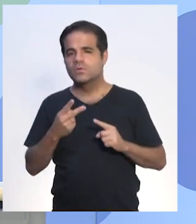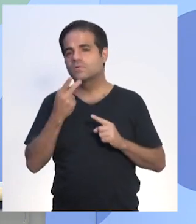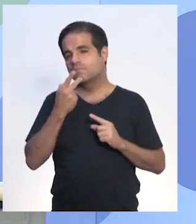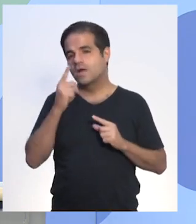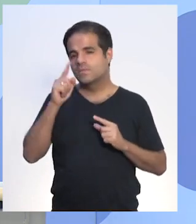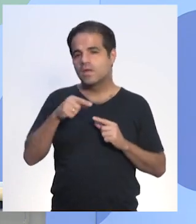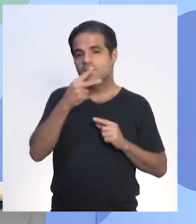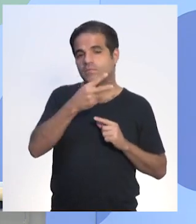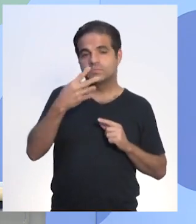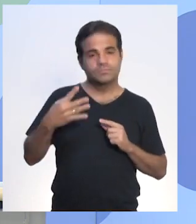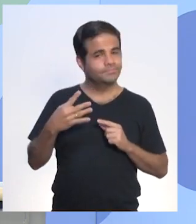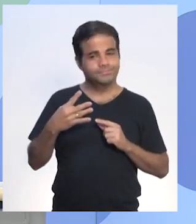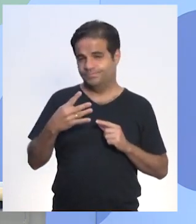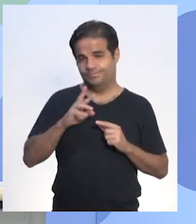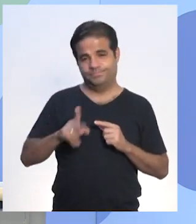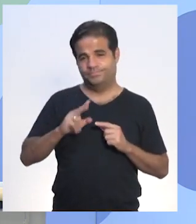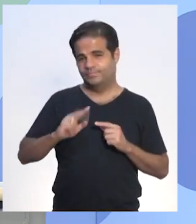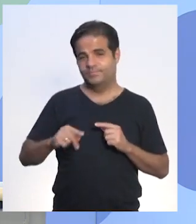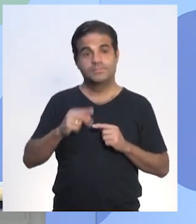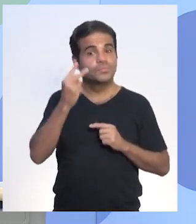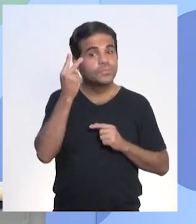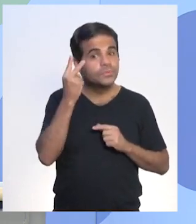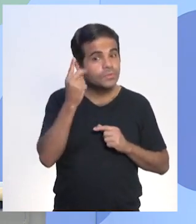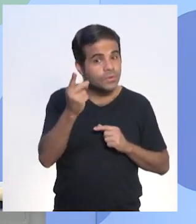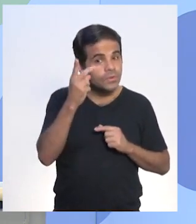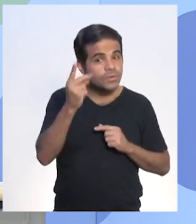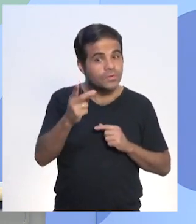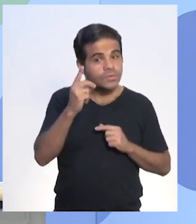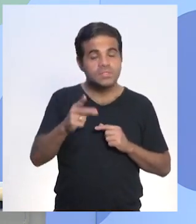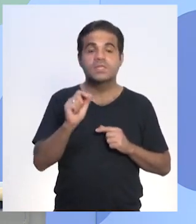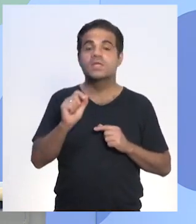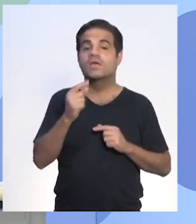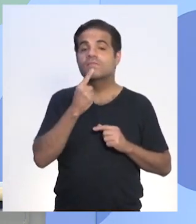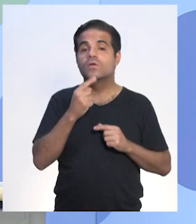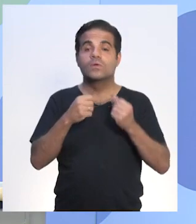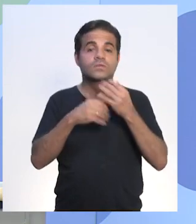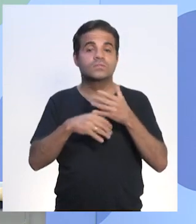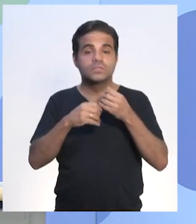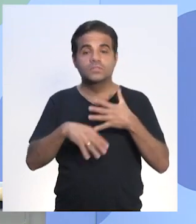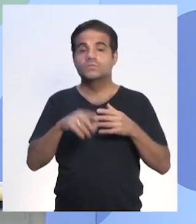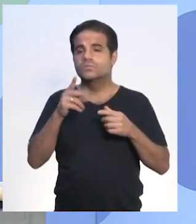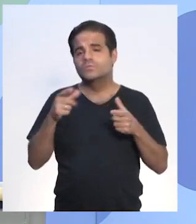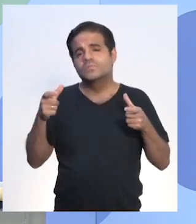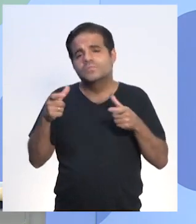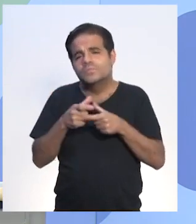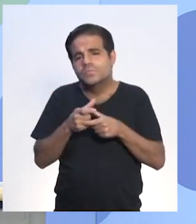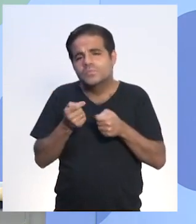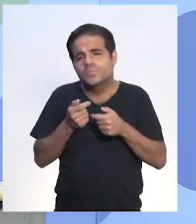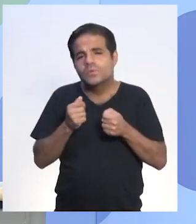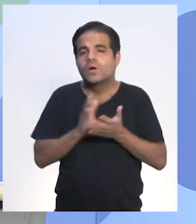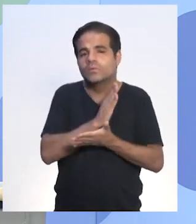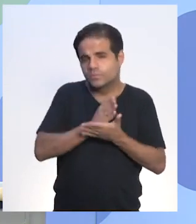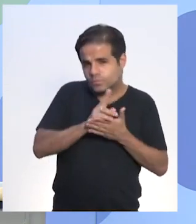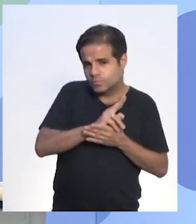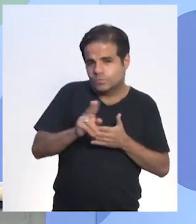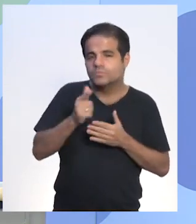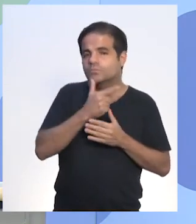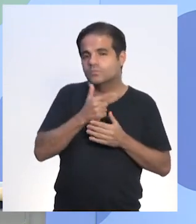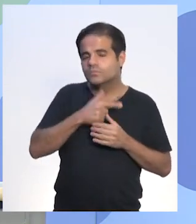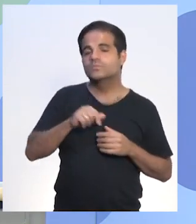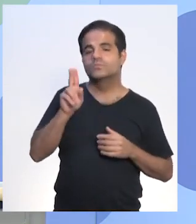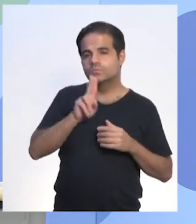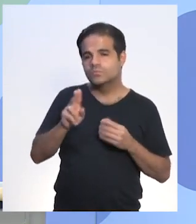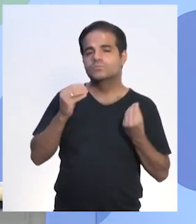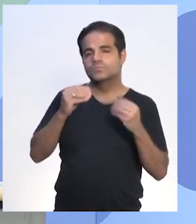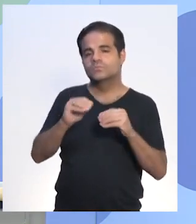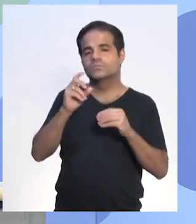que era 24, mas são 12. Quem falou 12 lá no chat é uma minoria, então vou falar alguns nomes que eu vi ali que